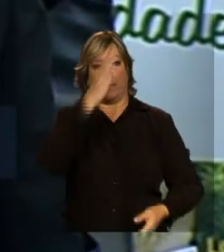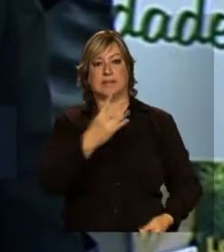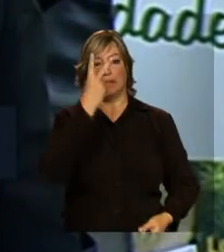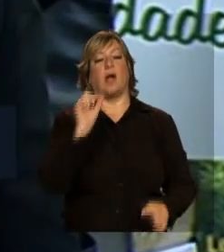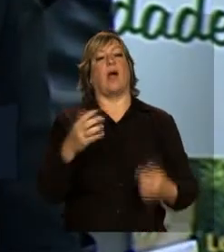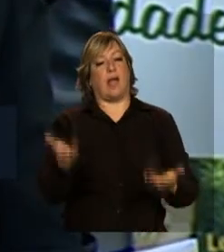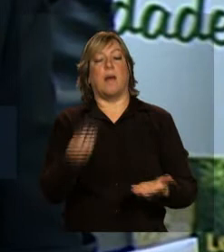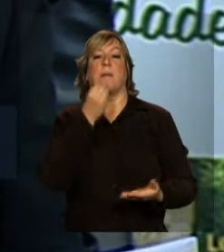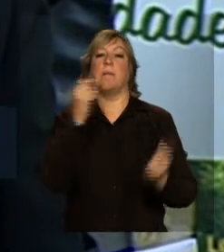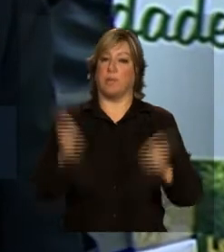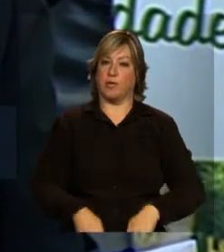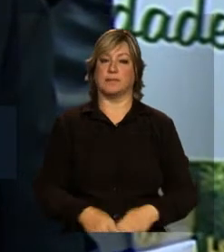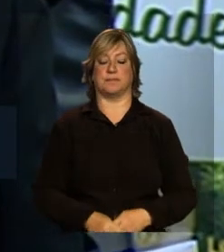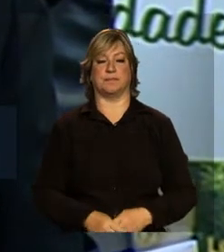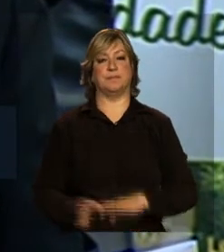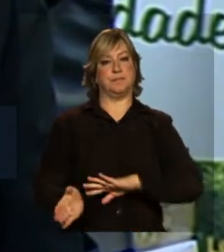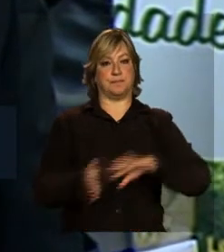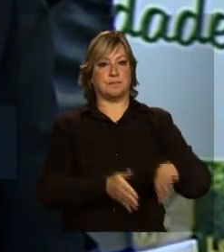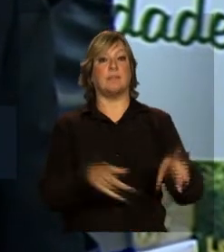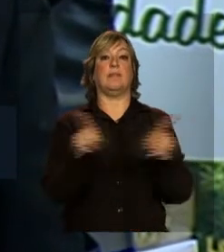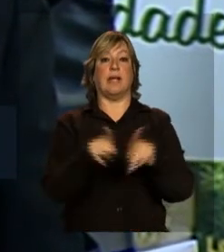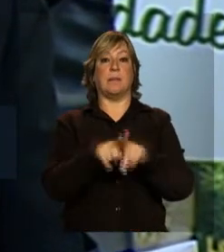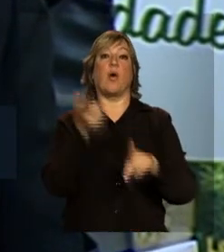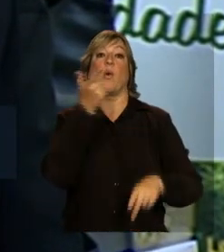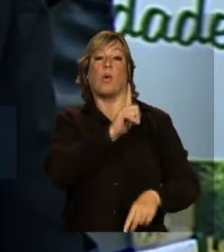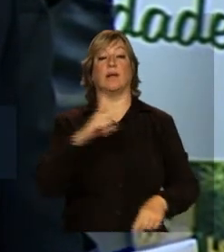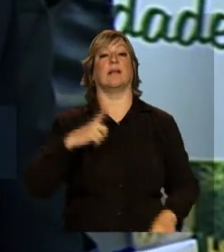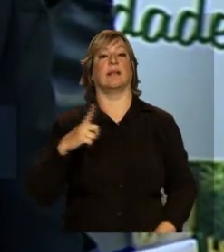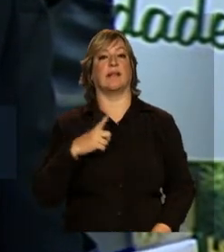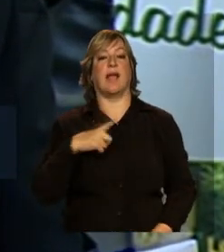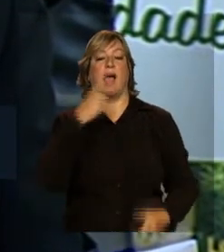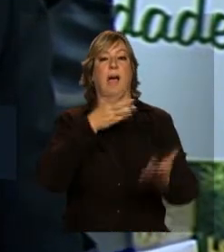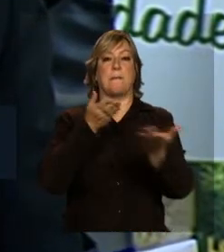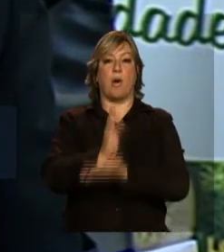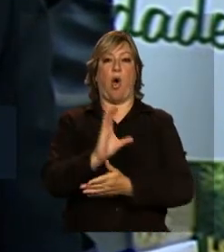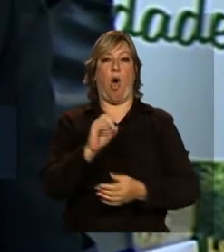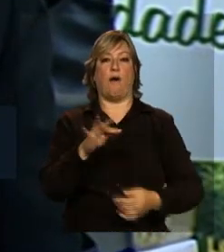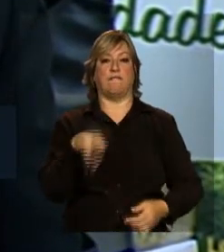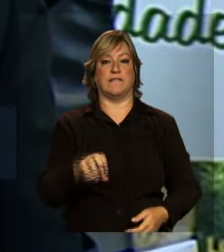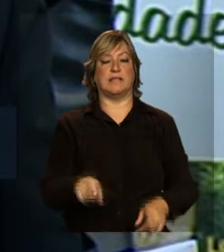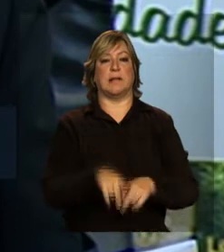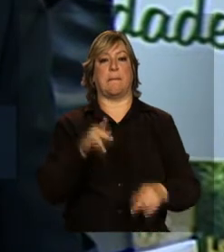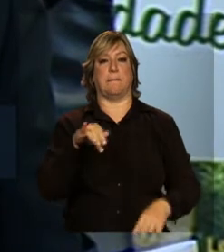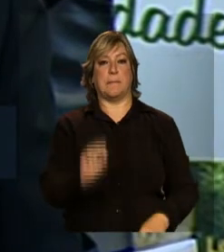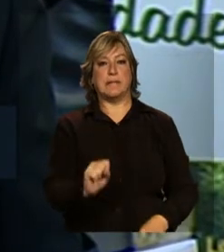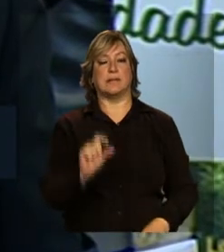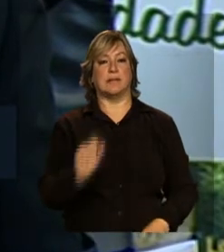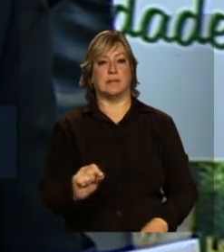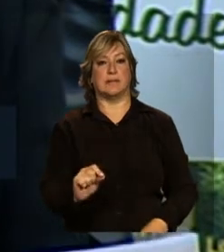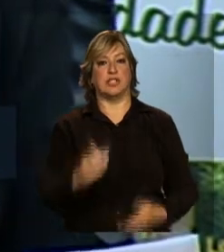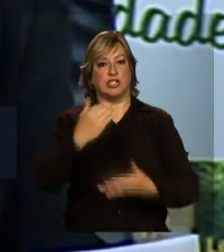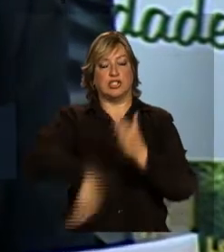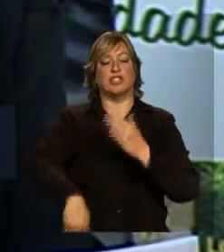esta possibilidade. Também nós tivemos a aprovação no COFINS e PIS de